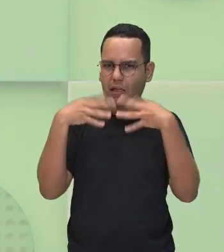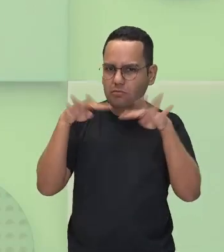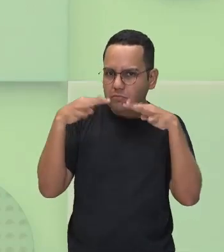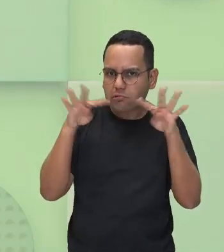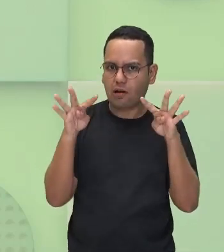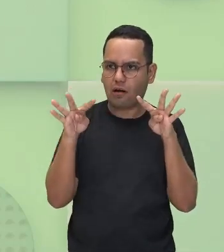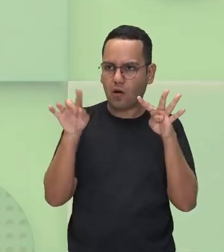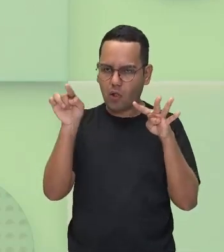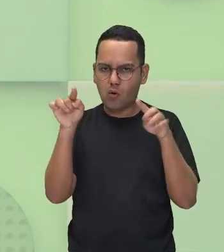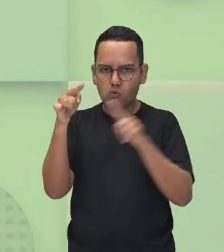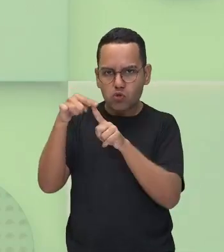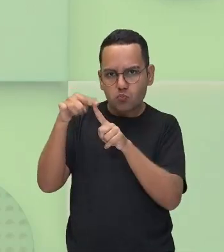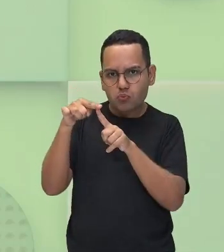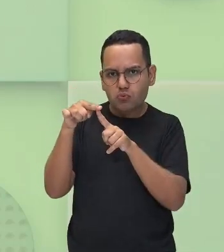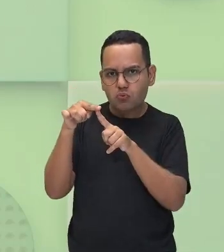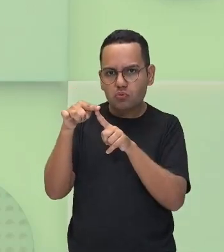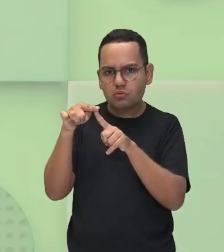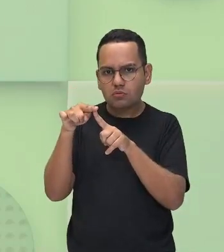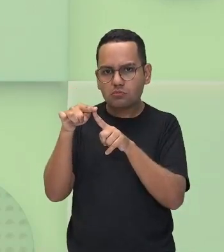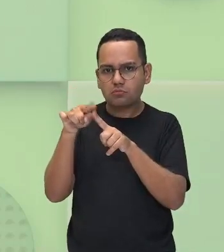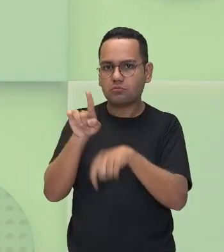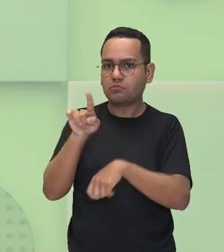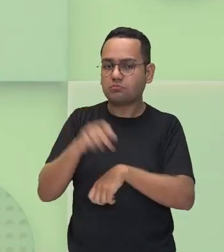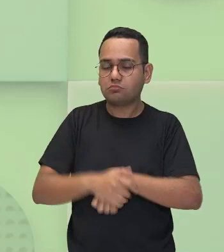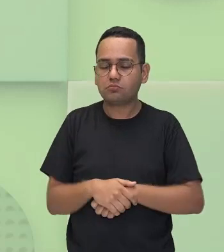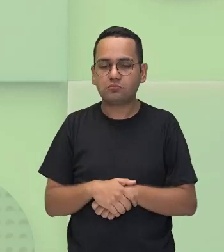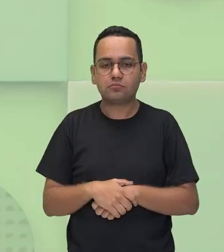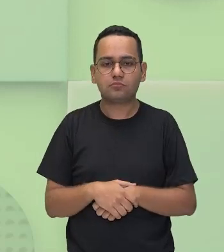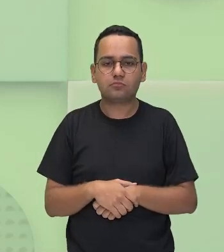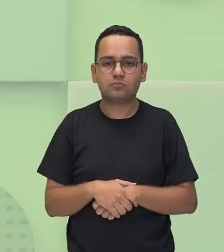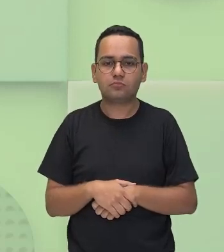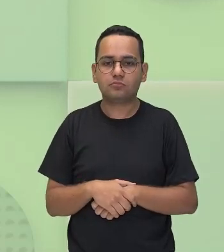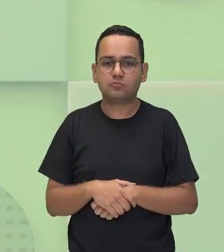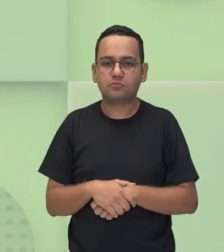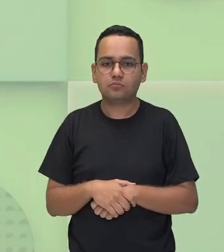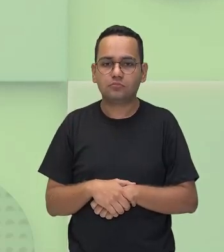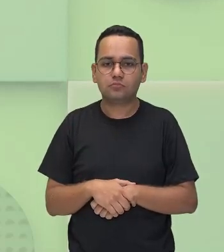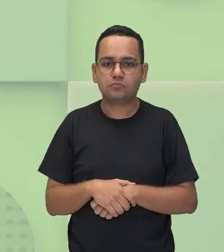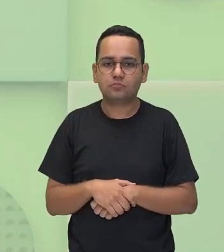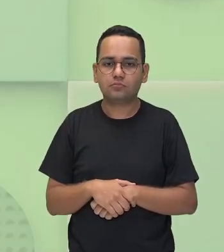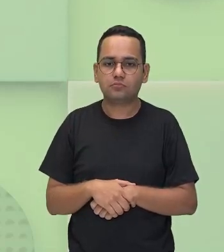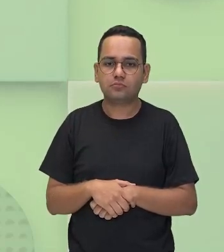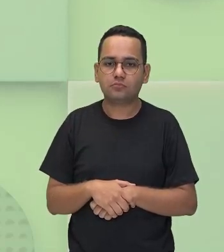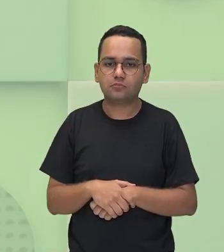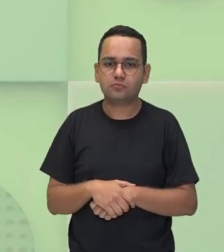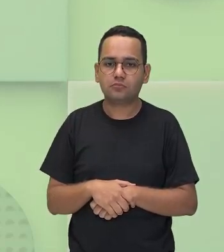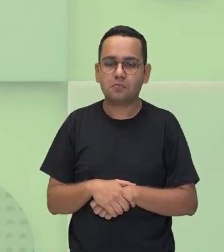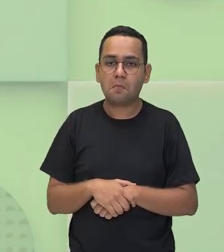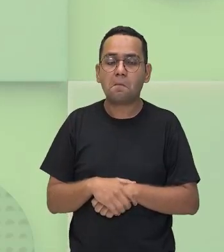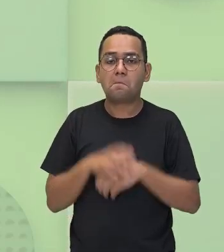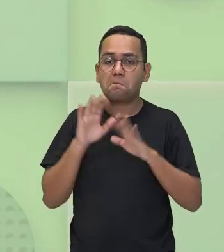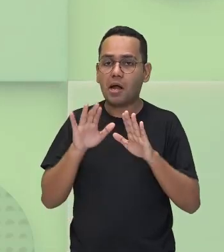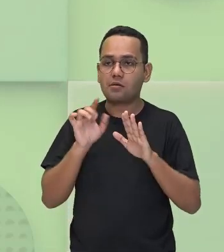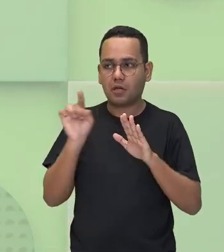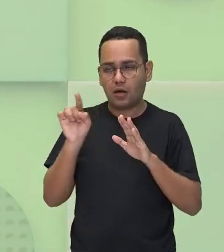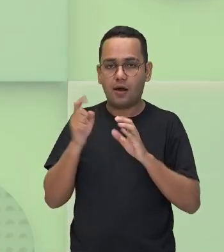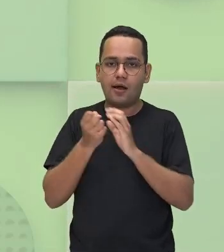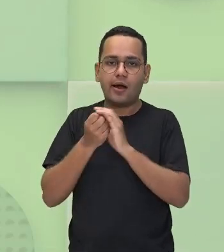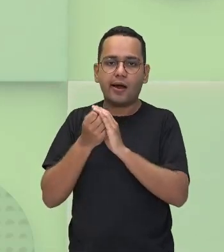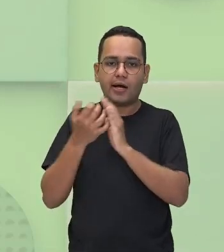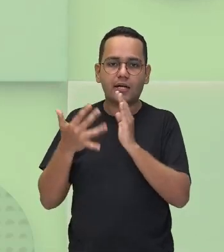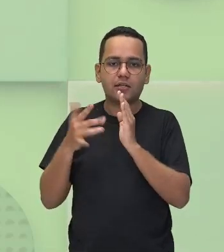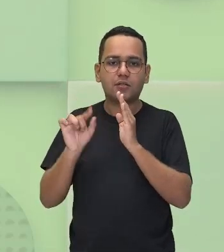natural, preservado. Basicamente, esse tipo de de características da água